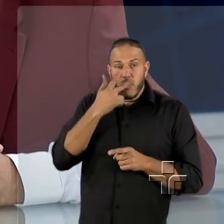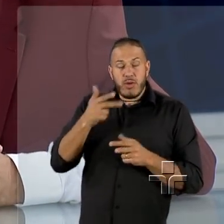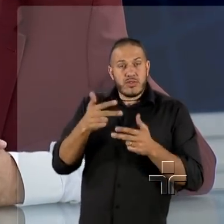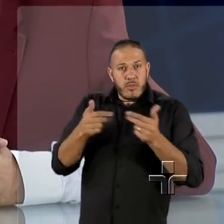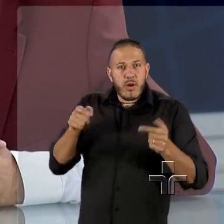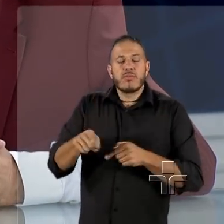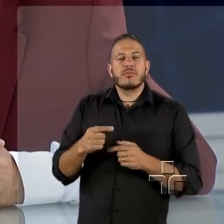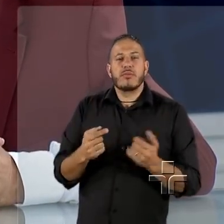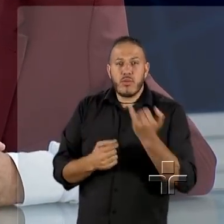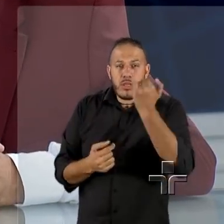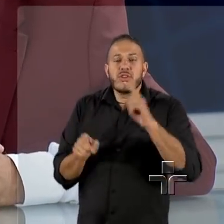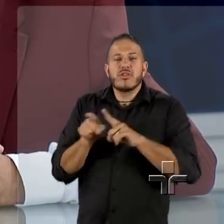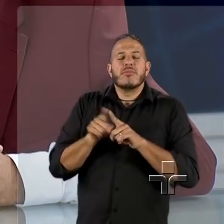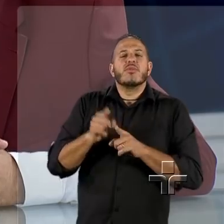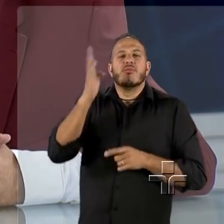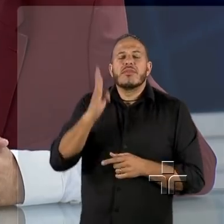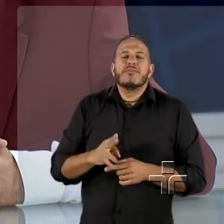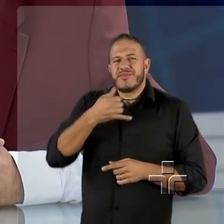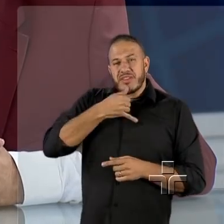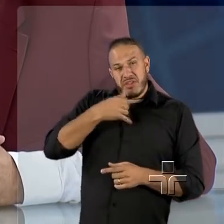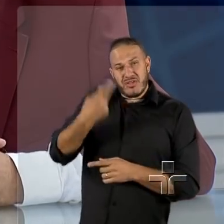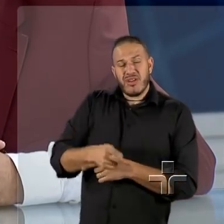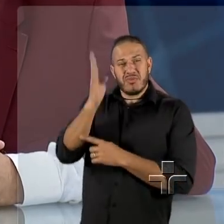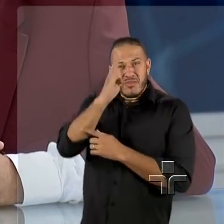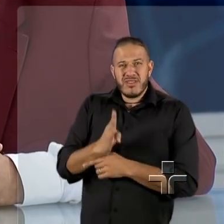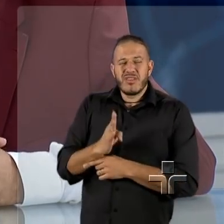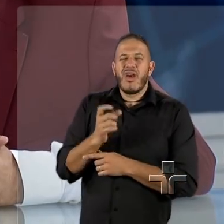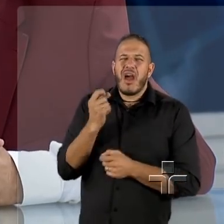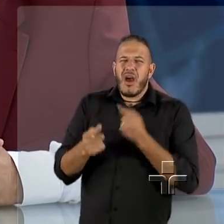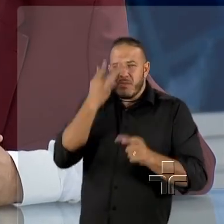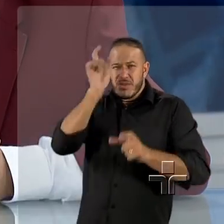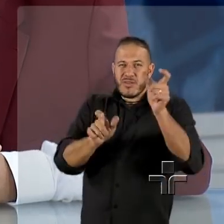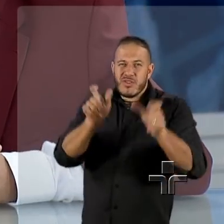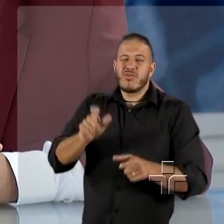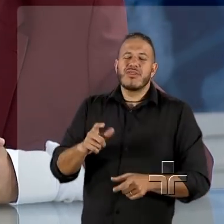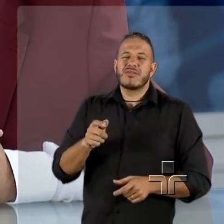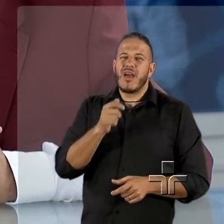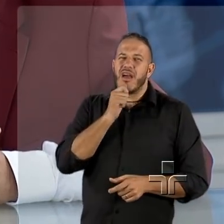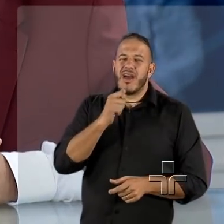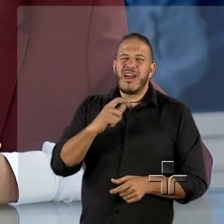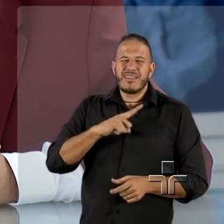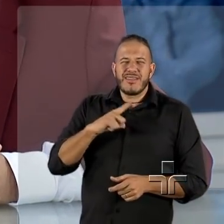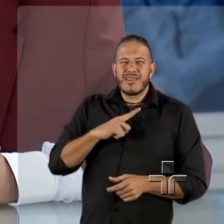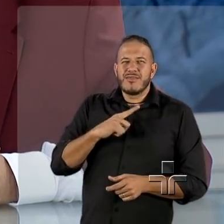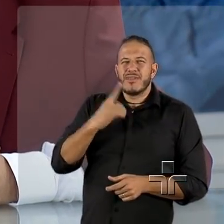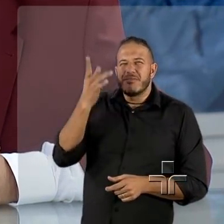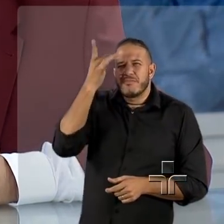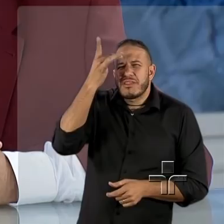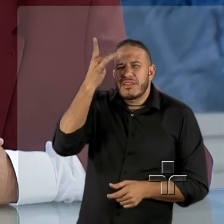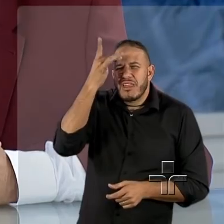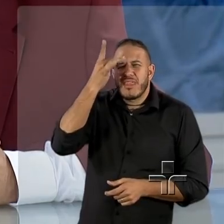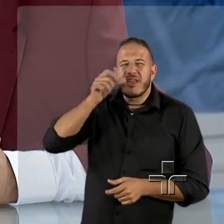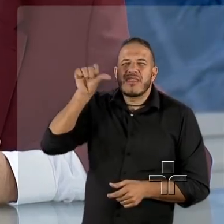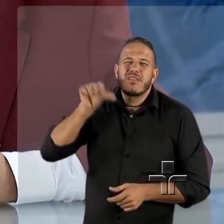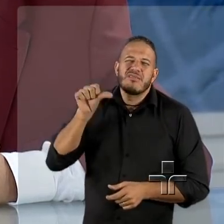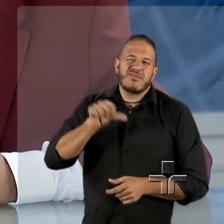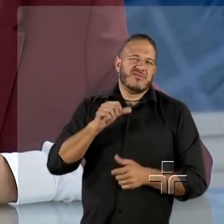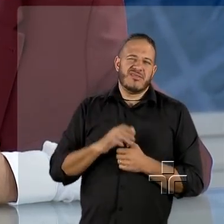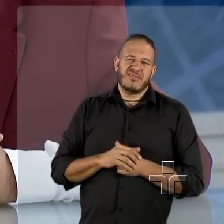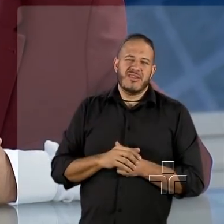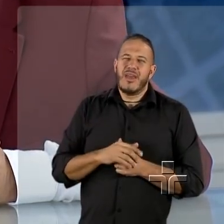educação, mas é uma quantidade infinita. Num país numa crise como a gente está vivendo, é muito bom a gente relembrar